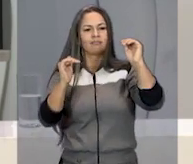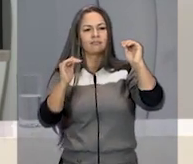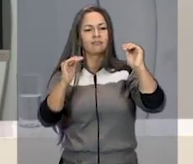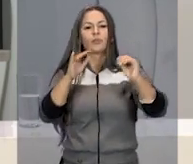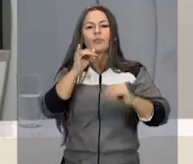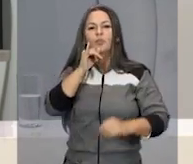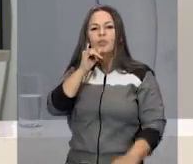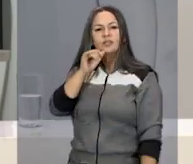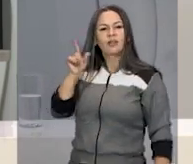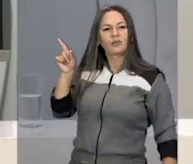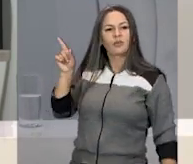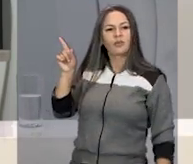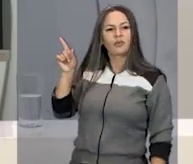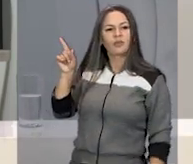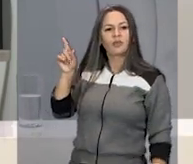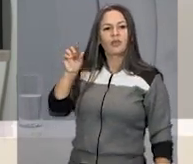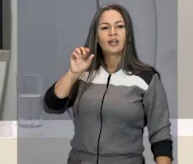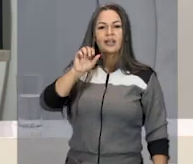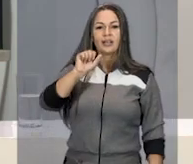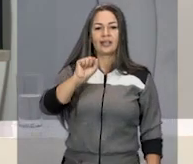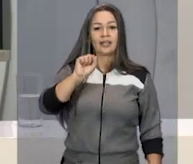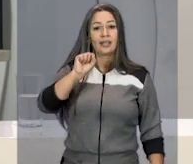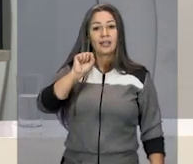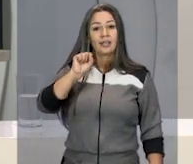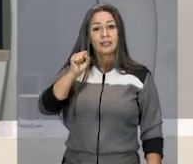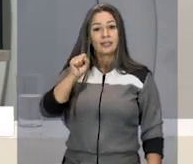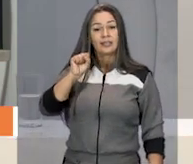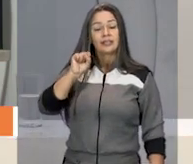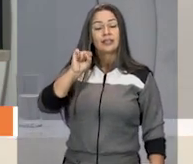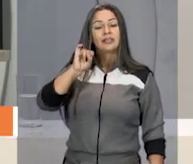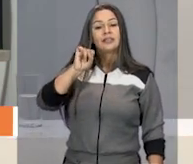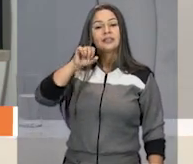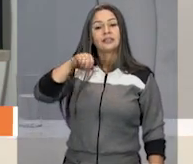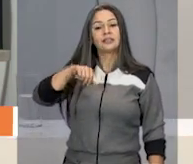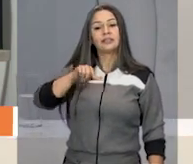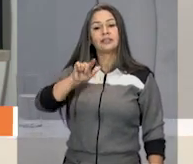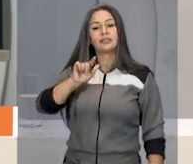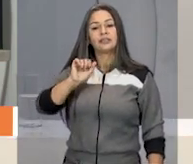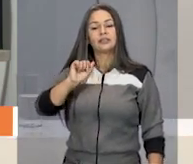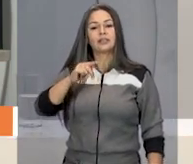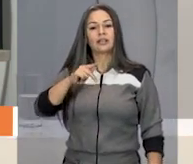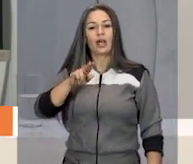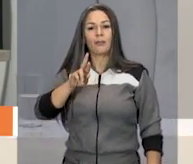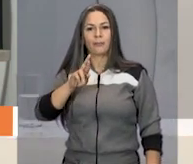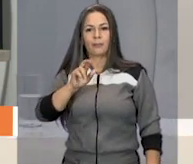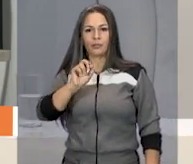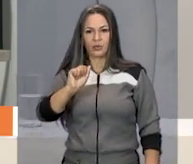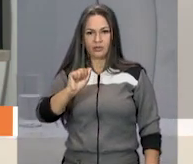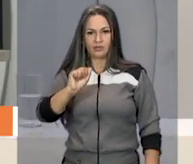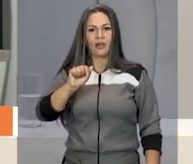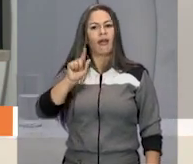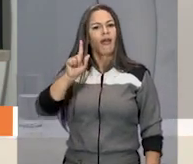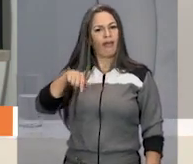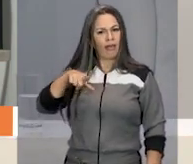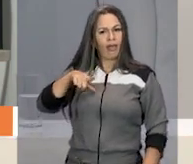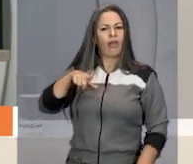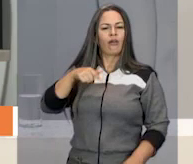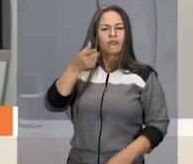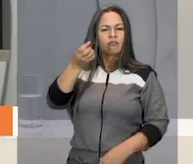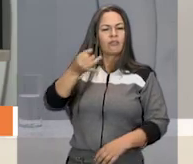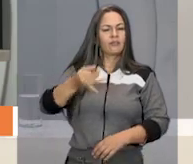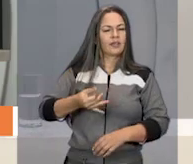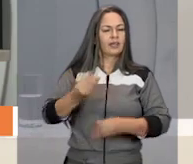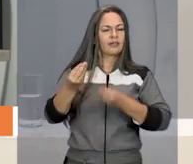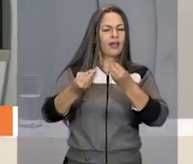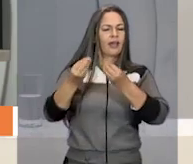Ásia, é um país que é uma cidade apenas, né? E é um dos tigres asiáticos. Eu vou explicar ainda para vocês